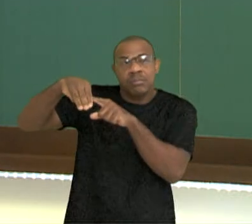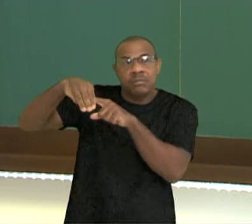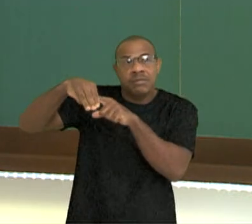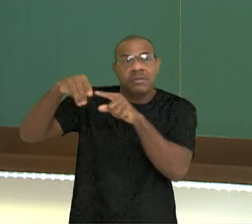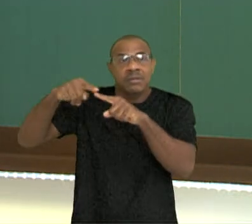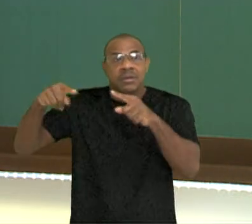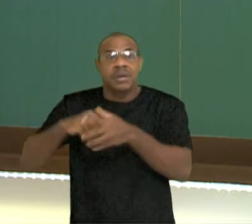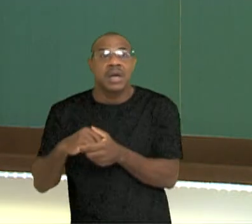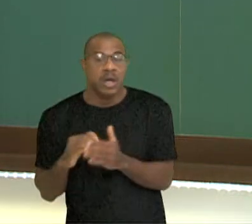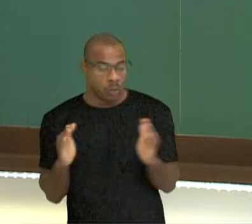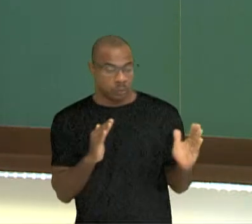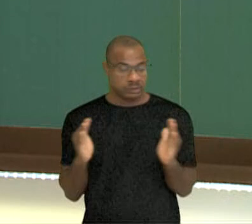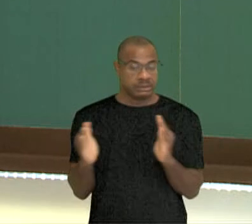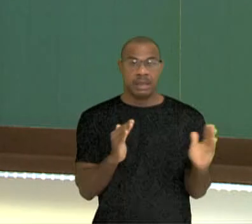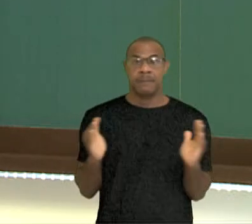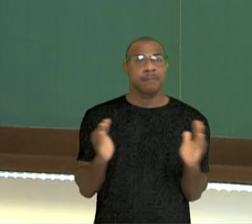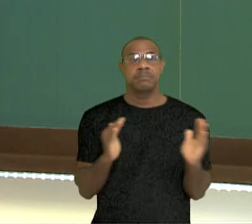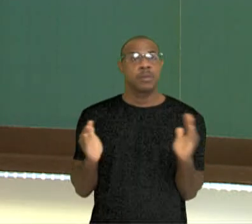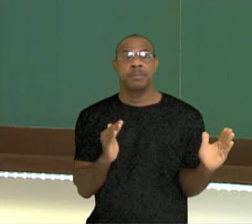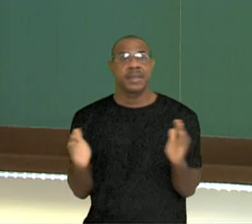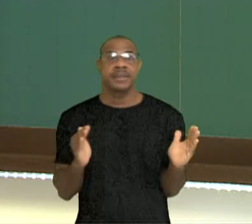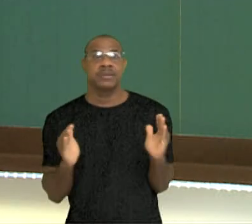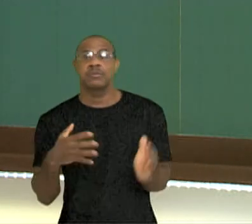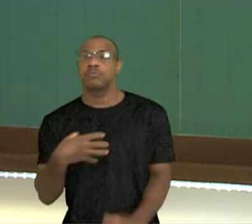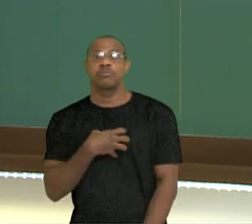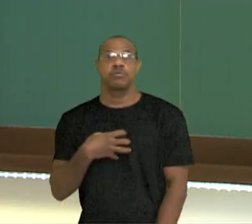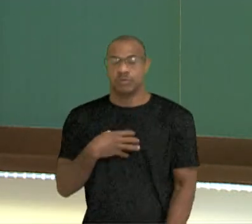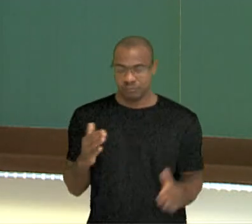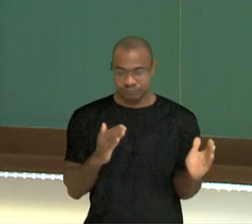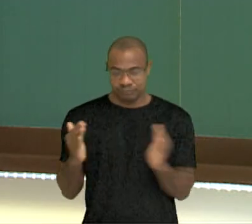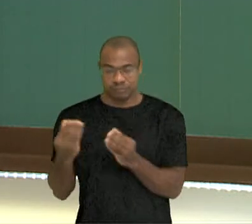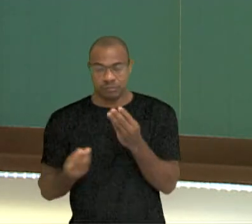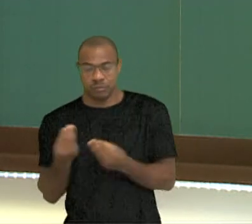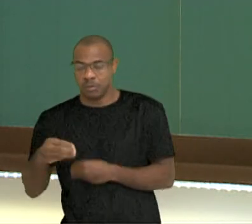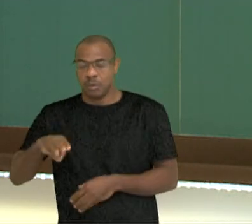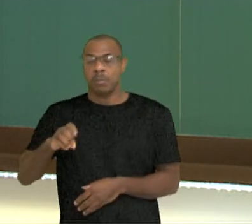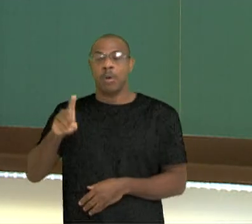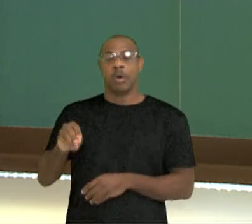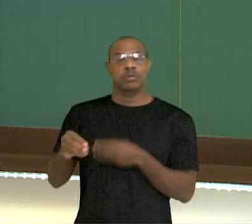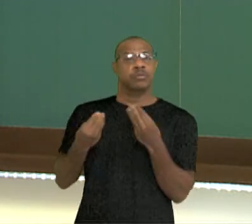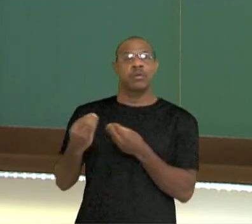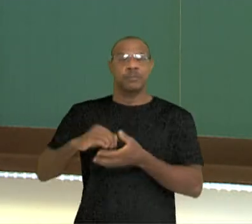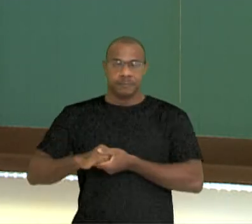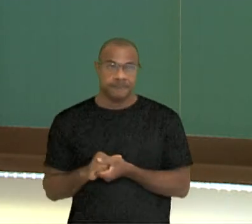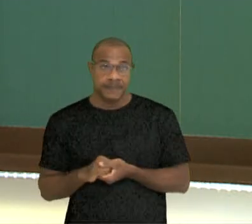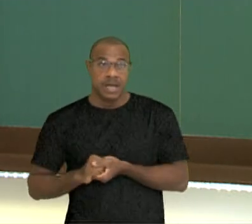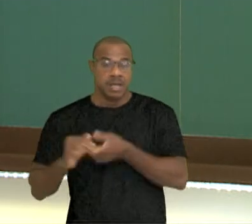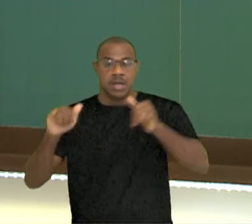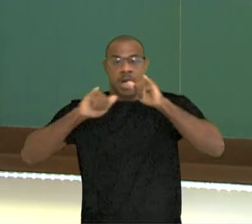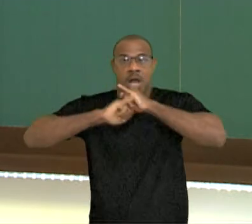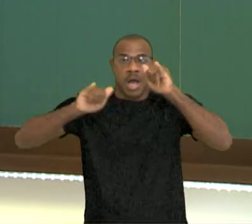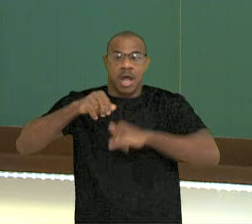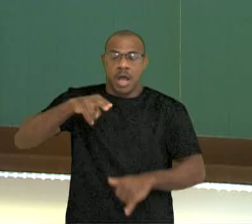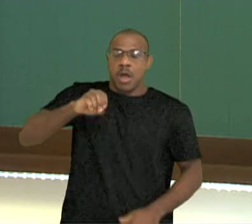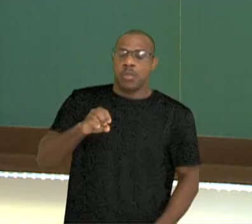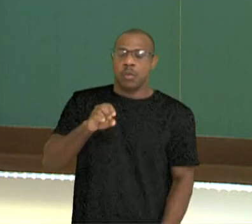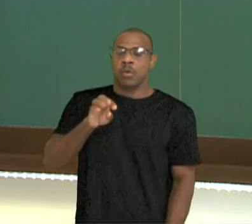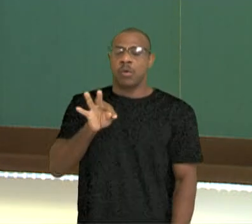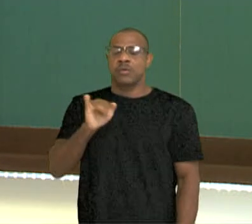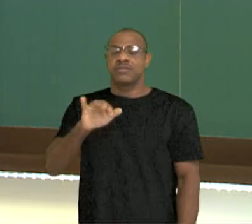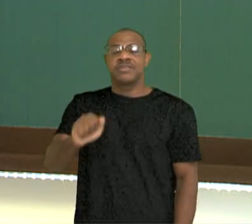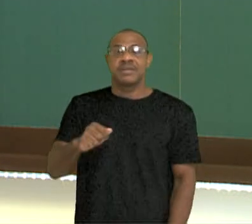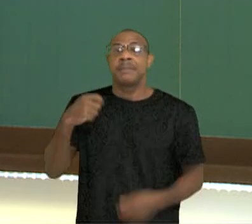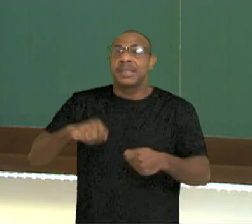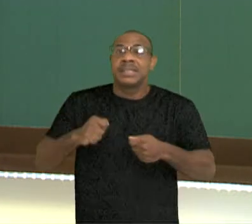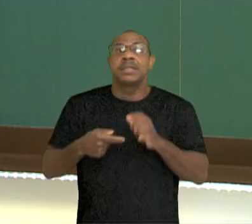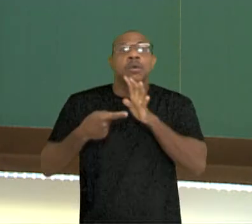o tempo e o modo. Retomando, numa notícia eu tenho que usar o modo indicativo, porque